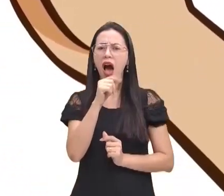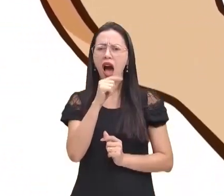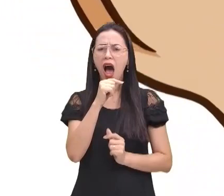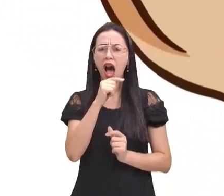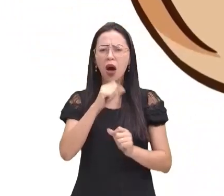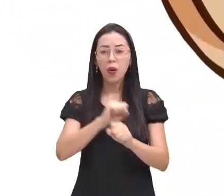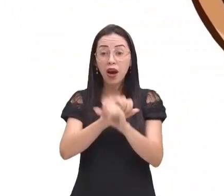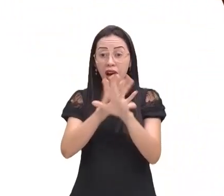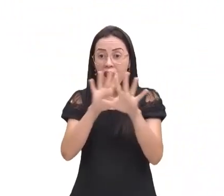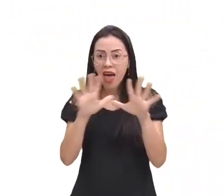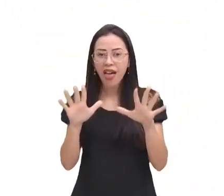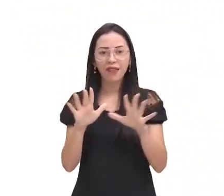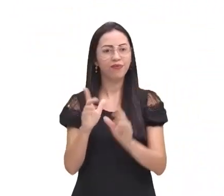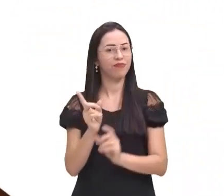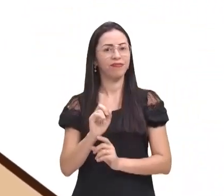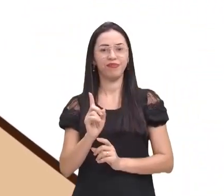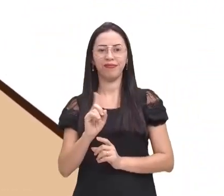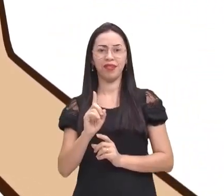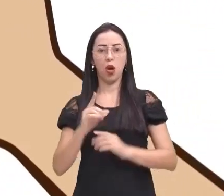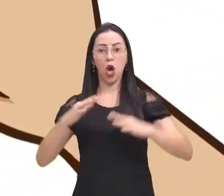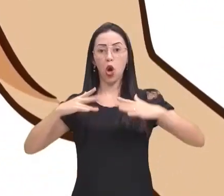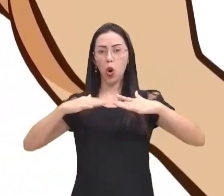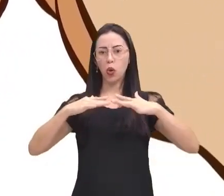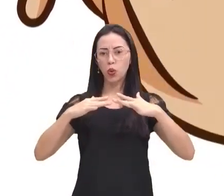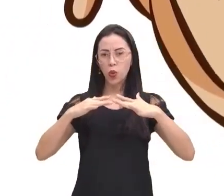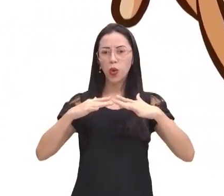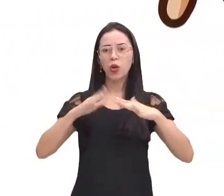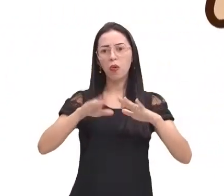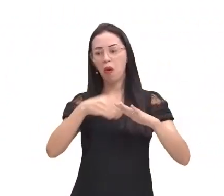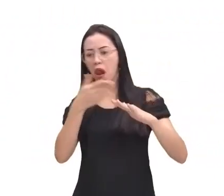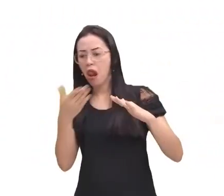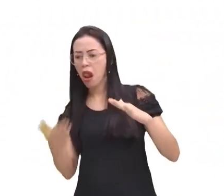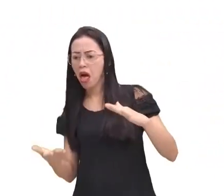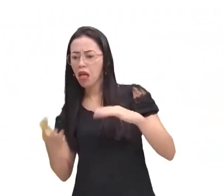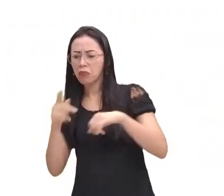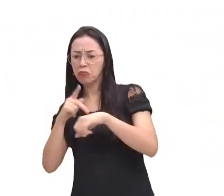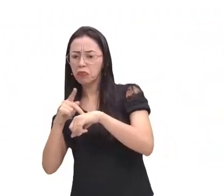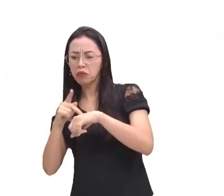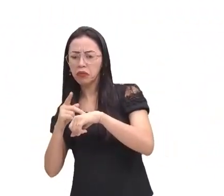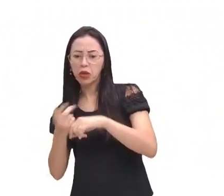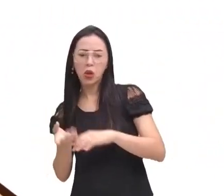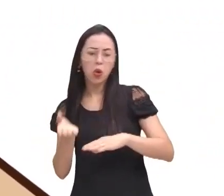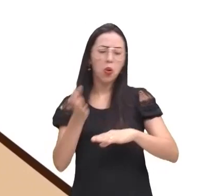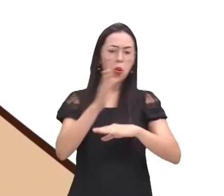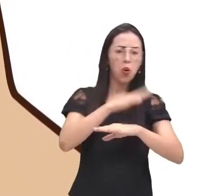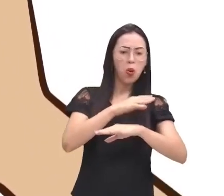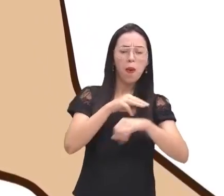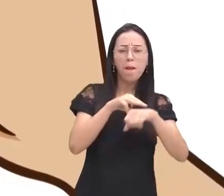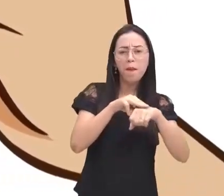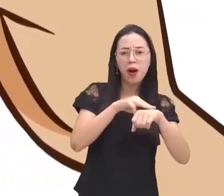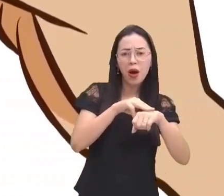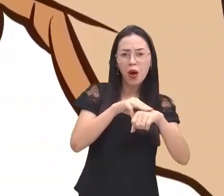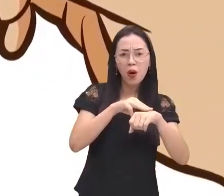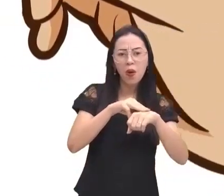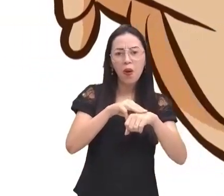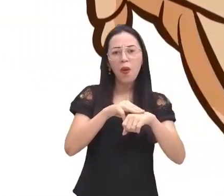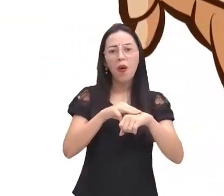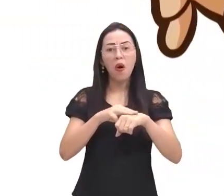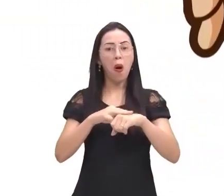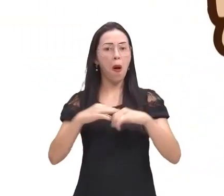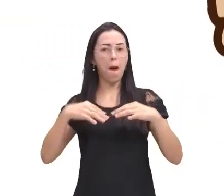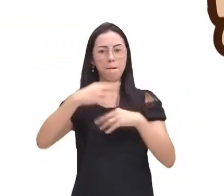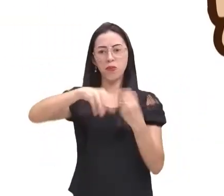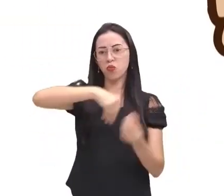Amazonas com outro rio, a água de um deles era marrom, as águas dos dois rios andavam de ladinho e não se misturavam. Eu vi